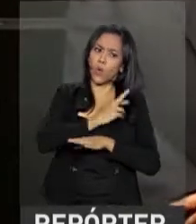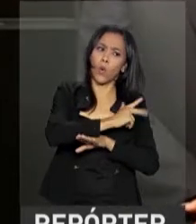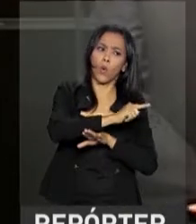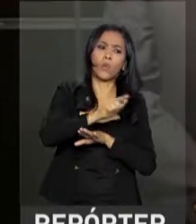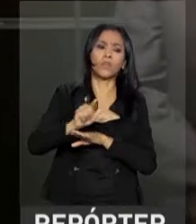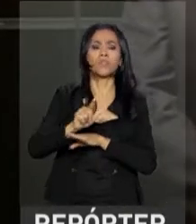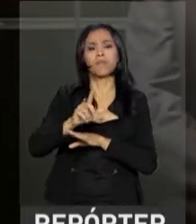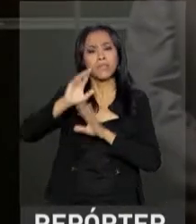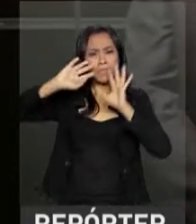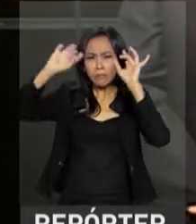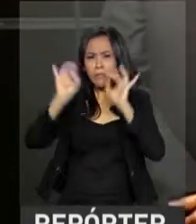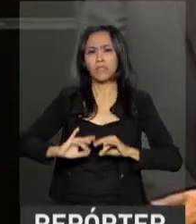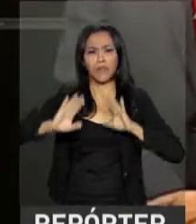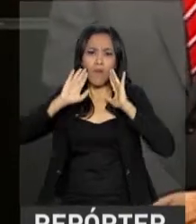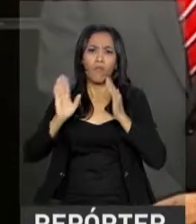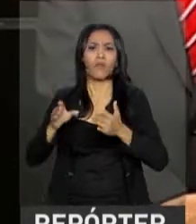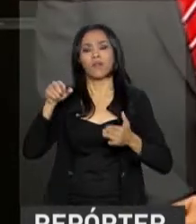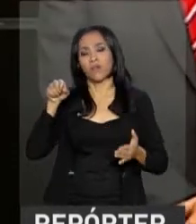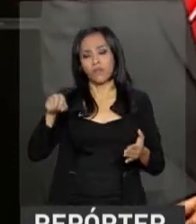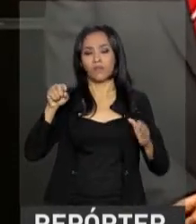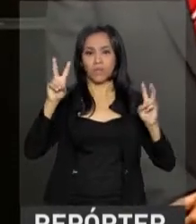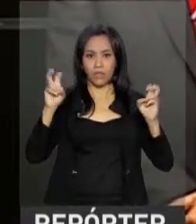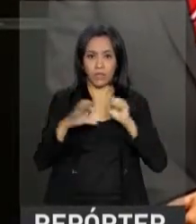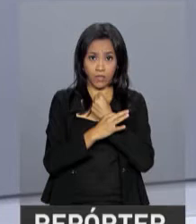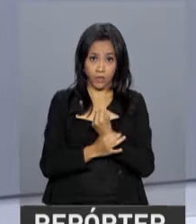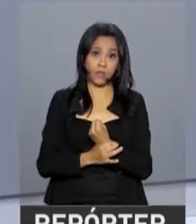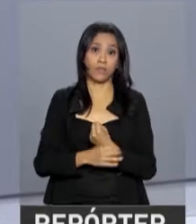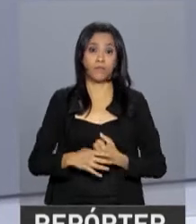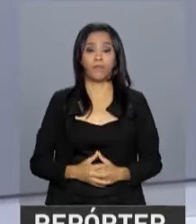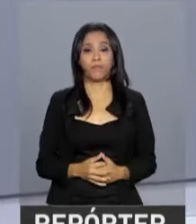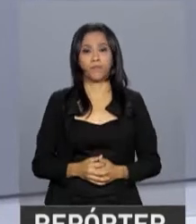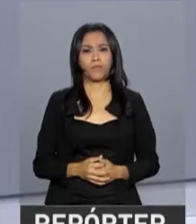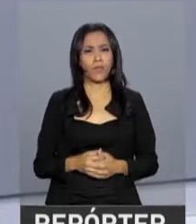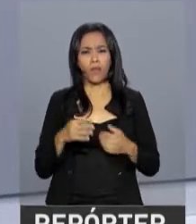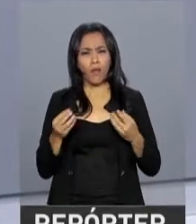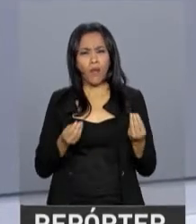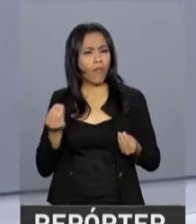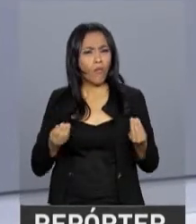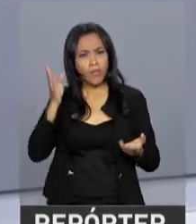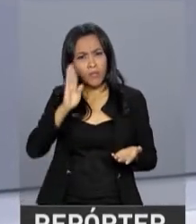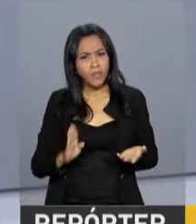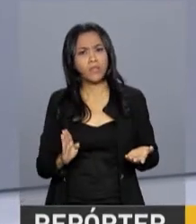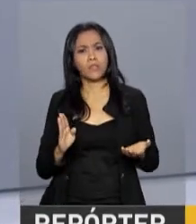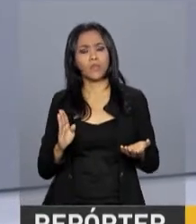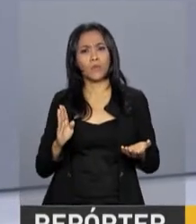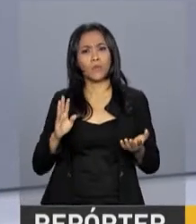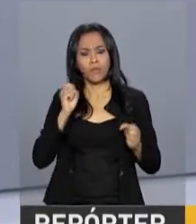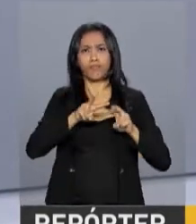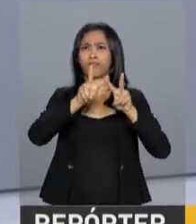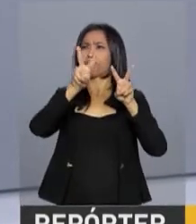atenção especialíssima para o tema da segurança pública. Como o Brasil está inserido no